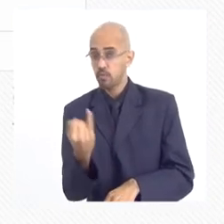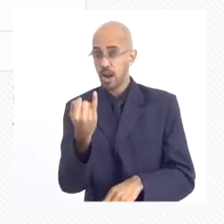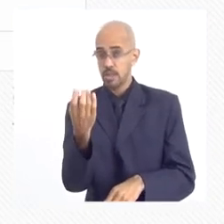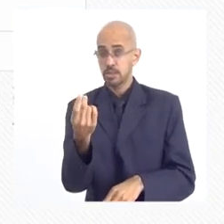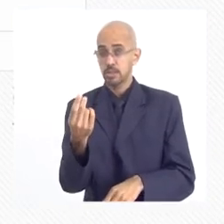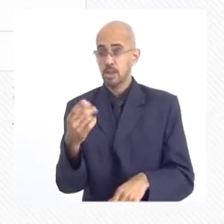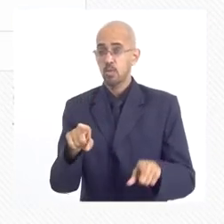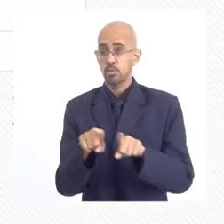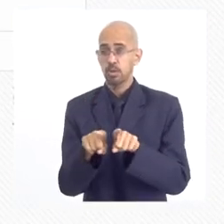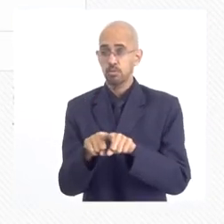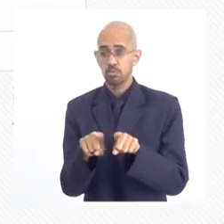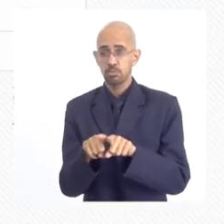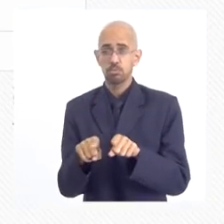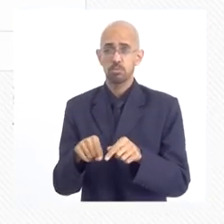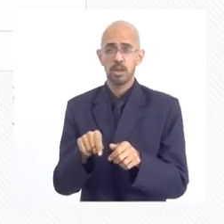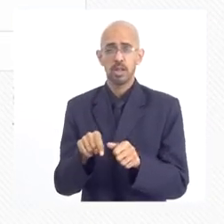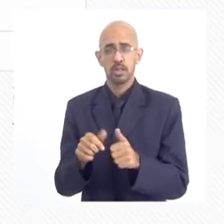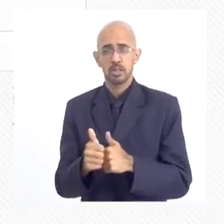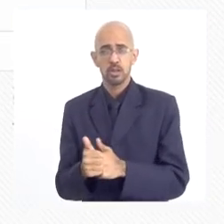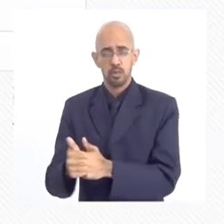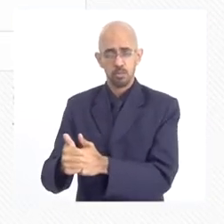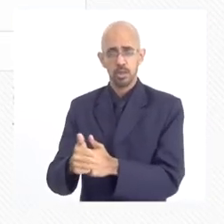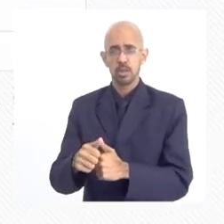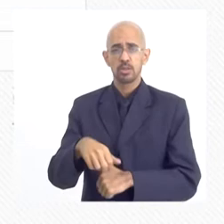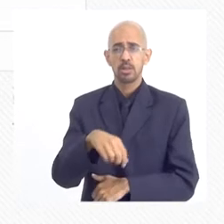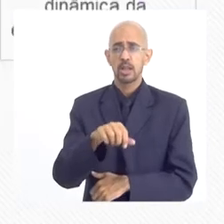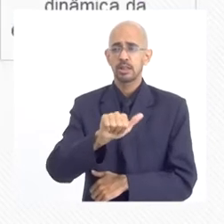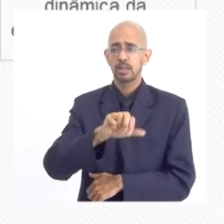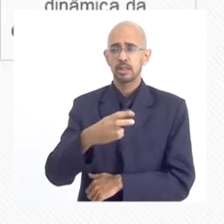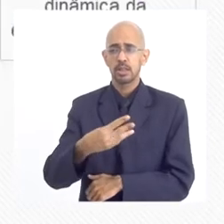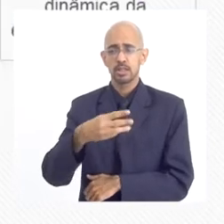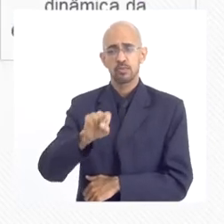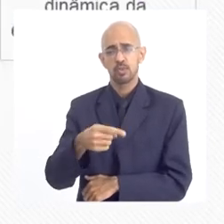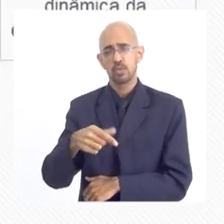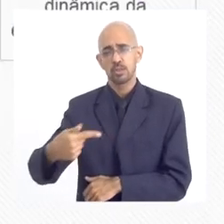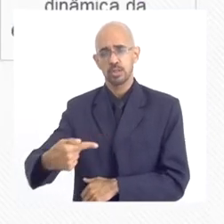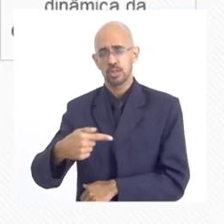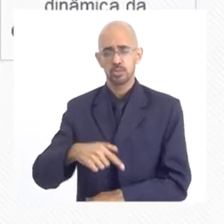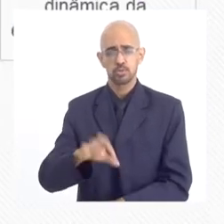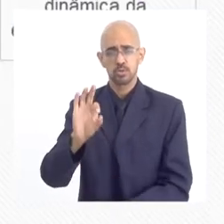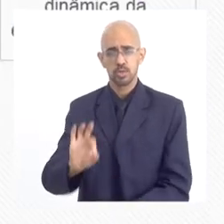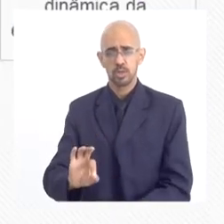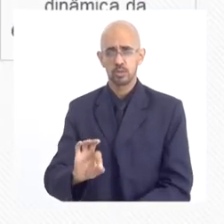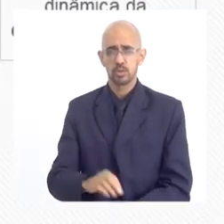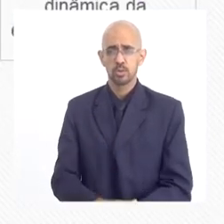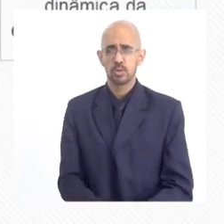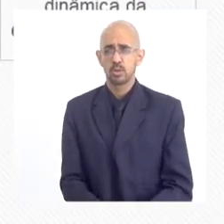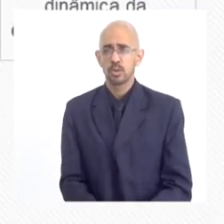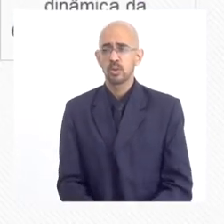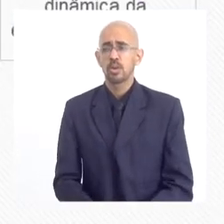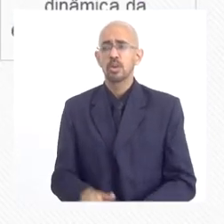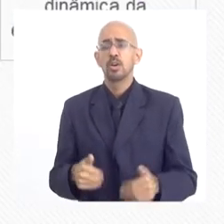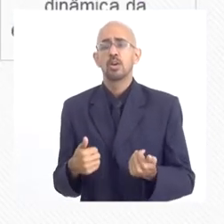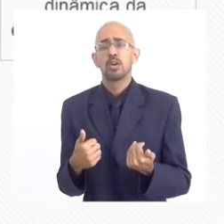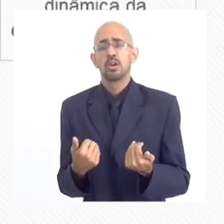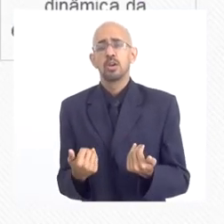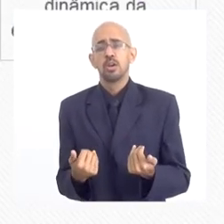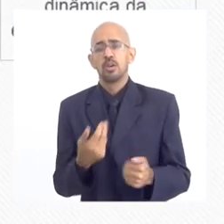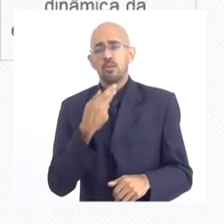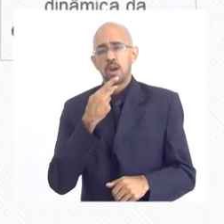também expressiva, 13,7%. E aí, falando das